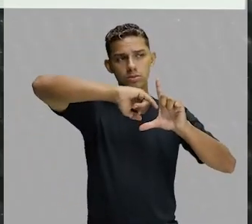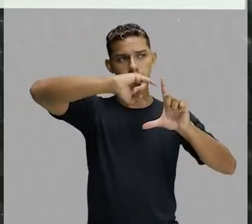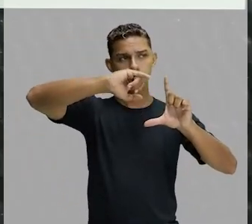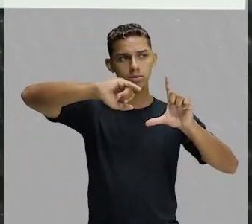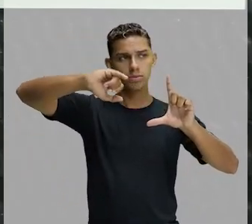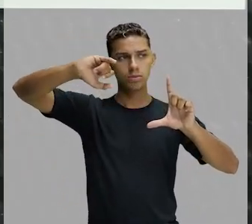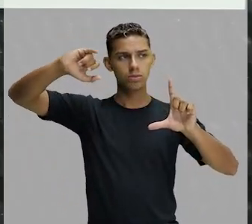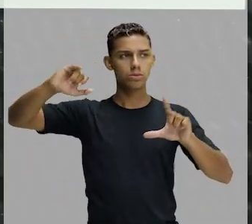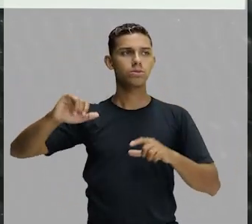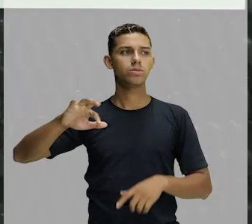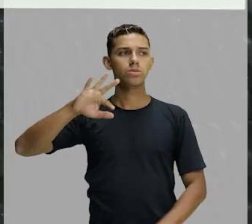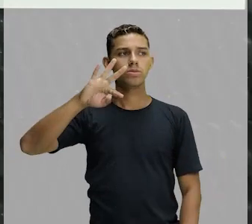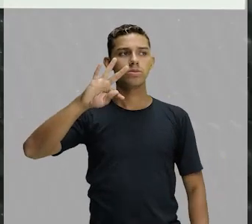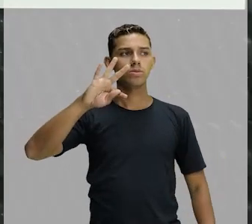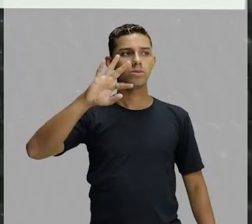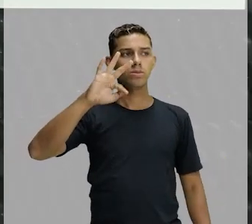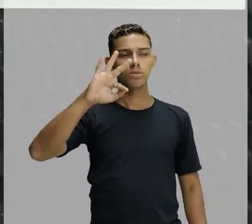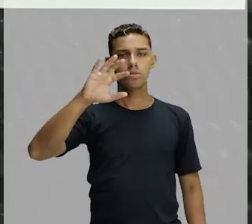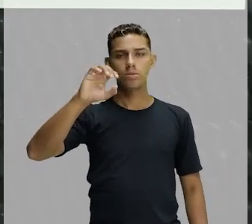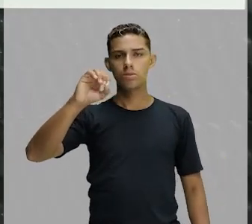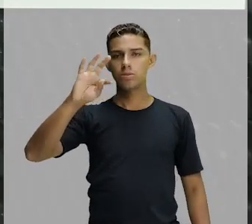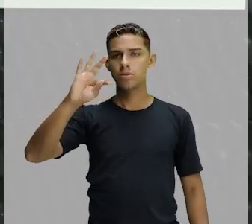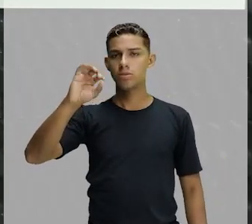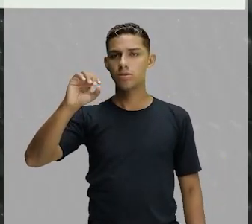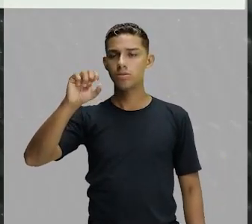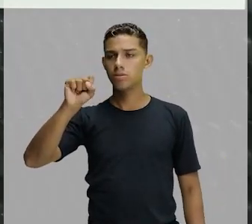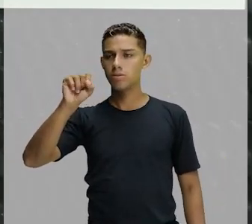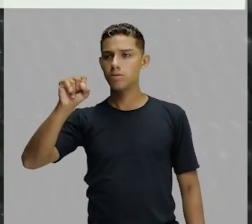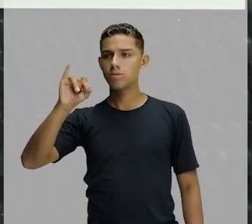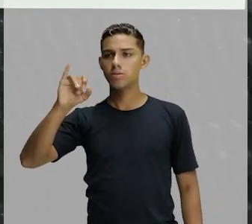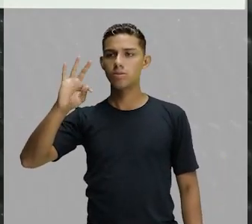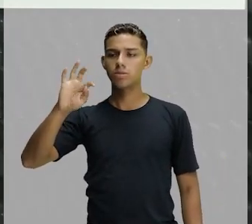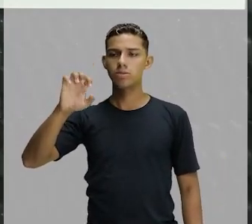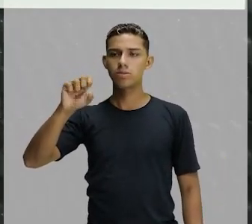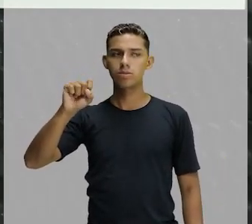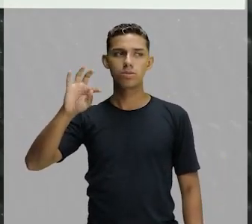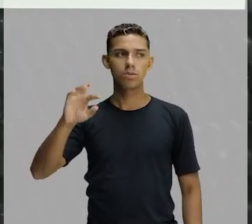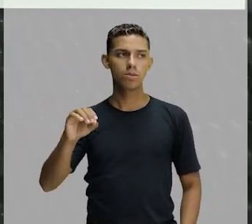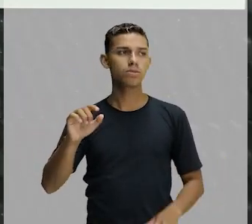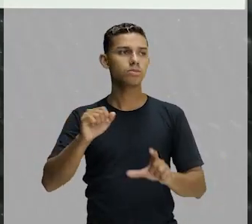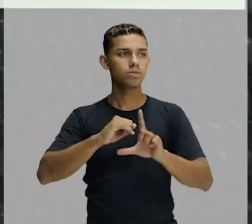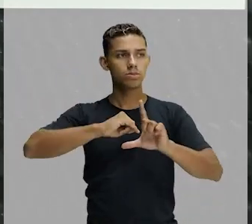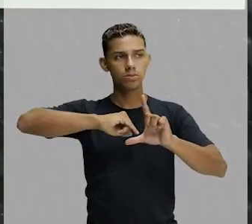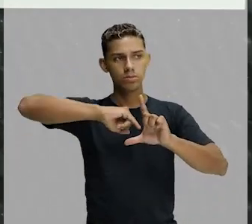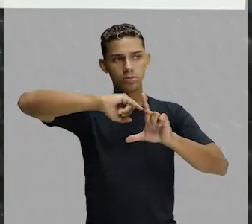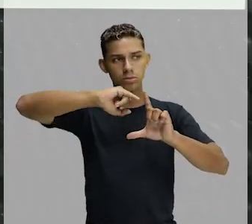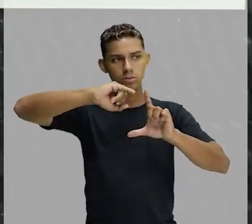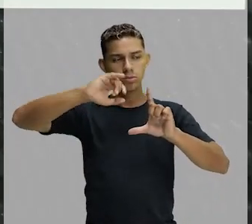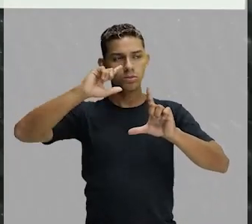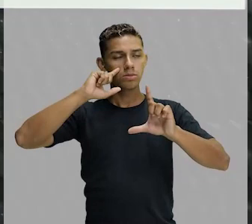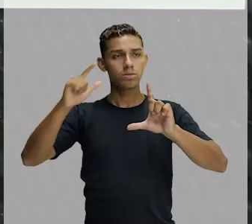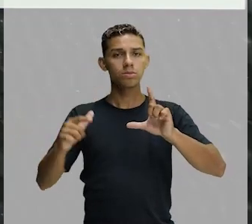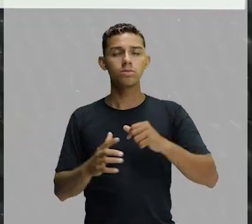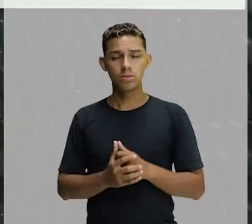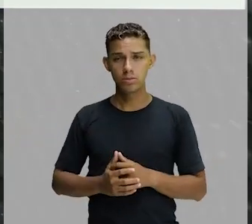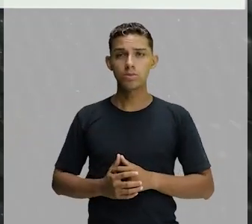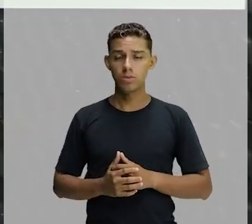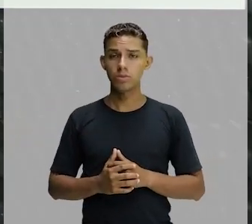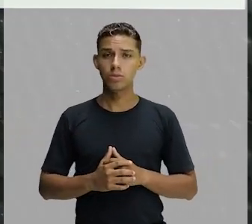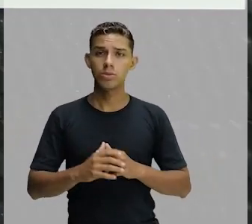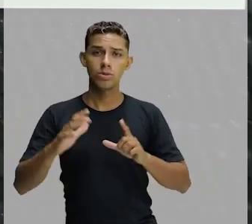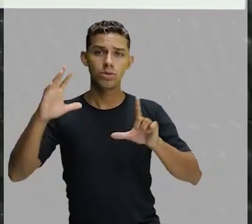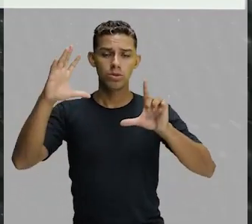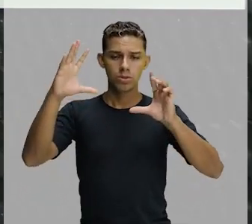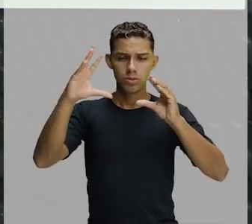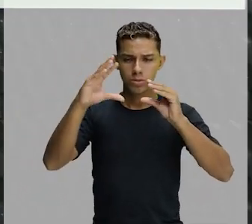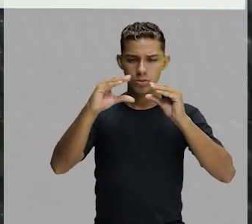fotossintético. Percebam que no início do dia, quando a intensidade luminosa é menor, o que vai acontecer? A fotossíntese terá uma